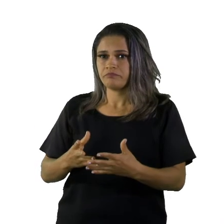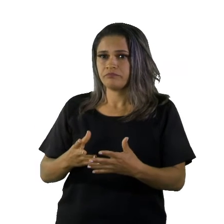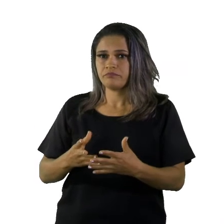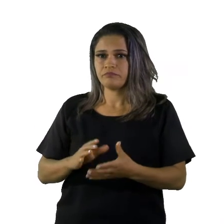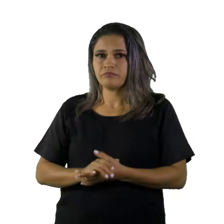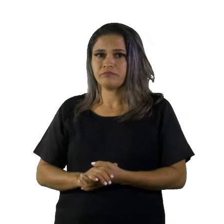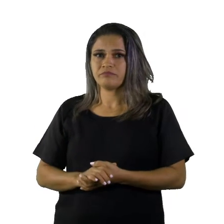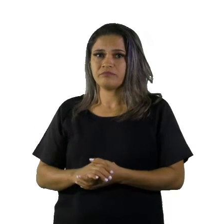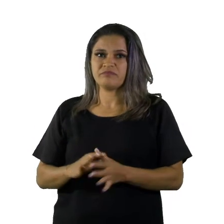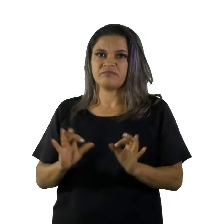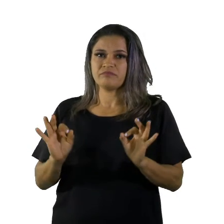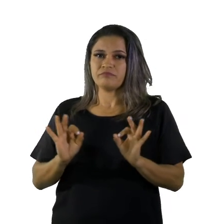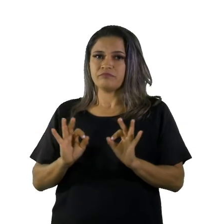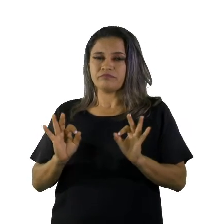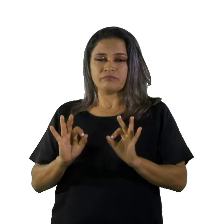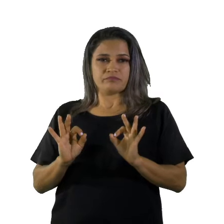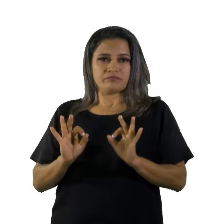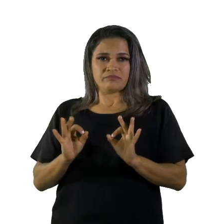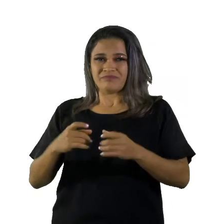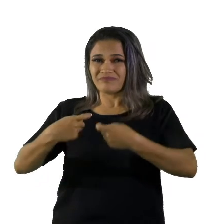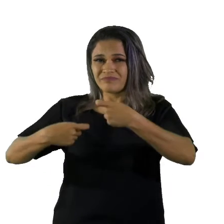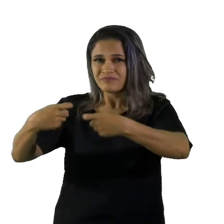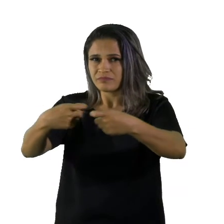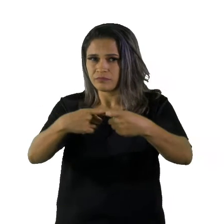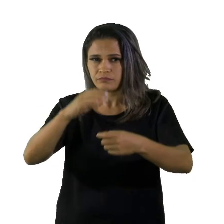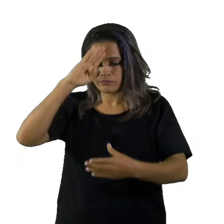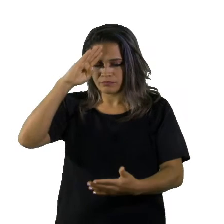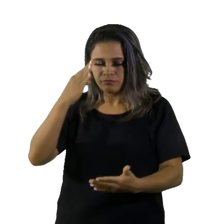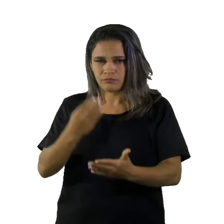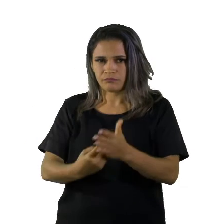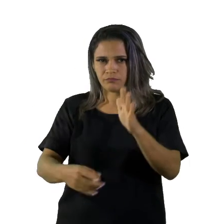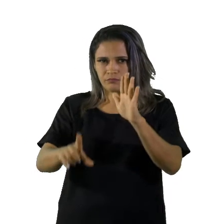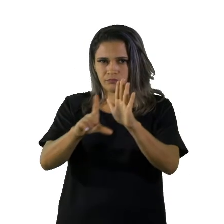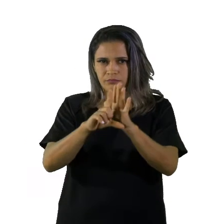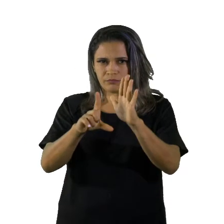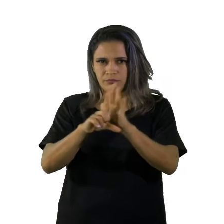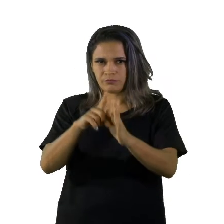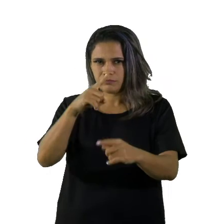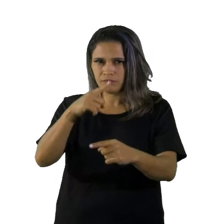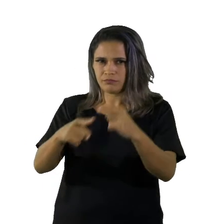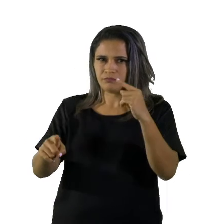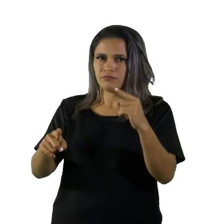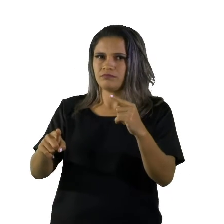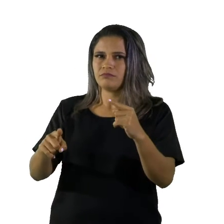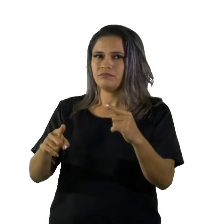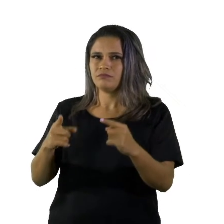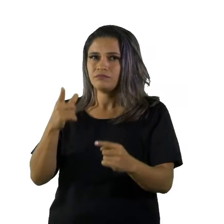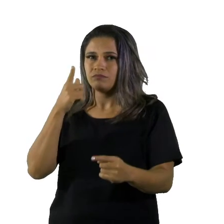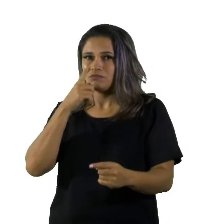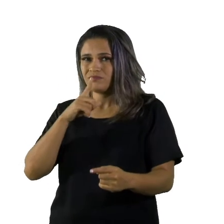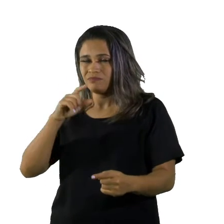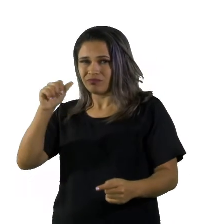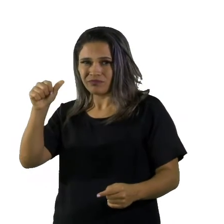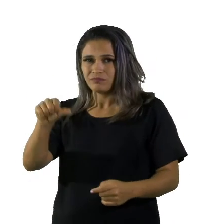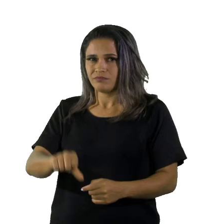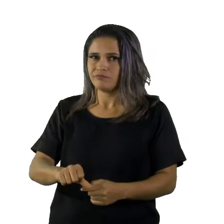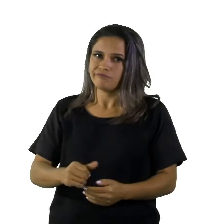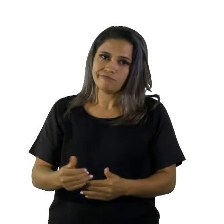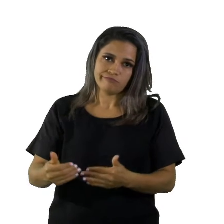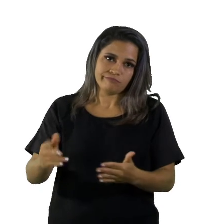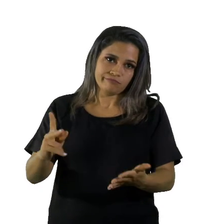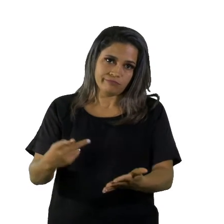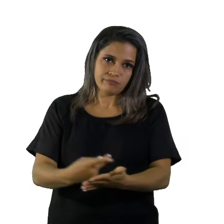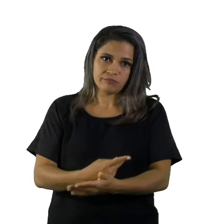evitará a disseminação da violência. Acredito que a lei irá proibir uma coisa e conseguirá piorar a situação, pois